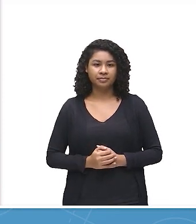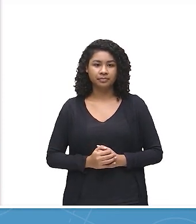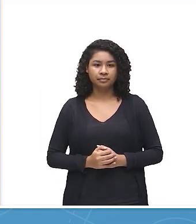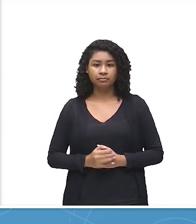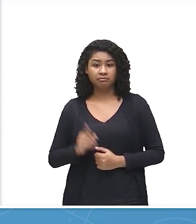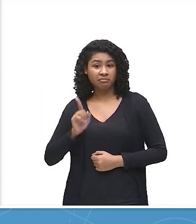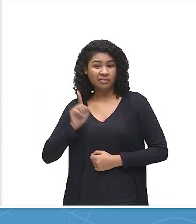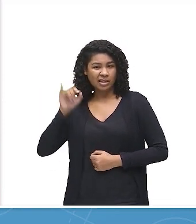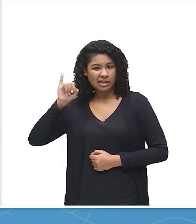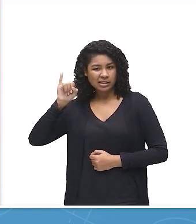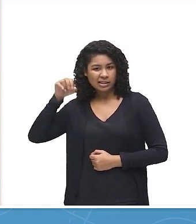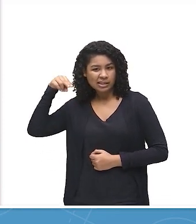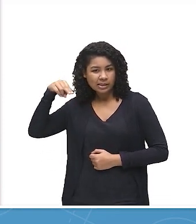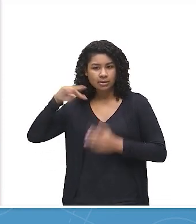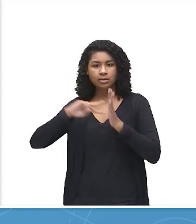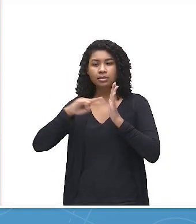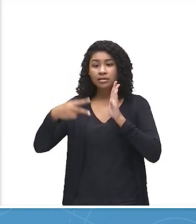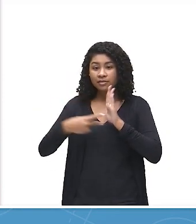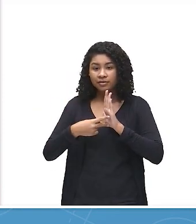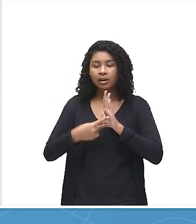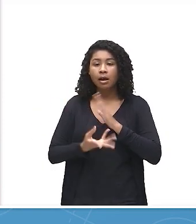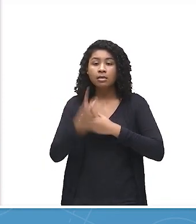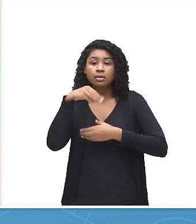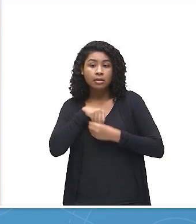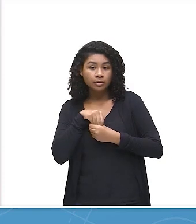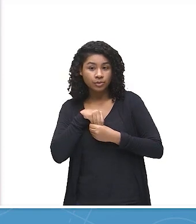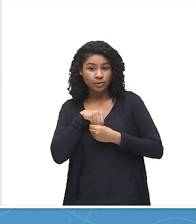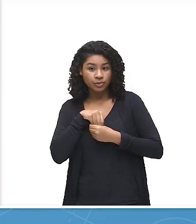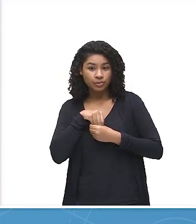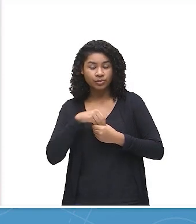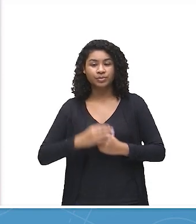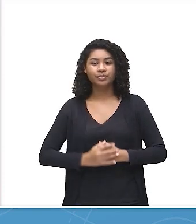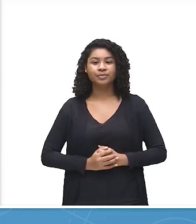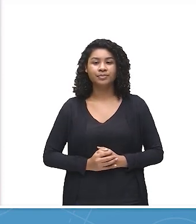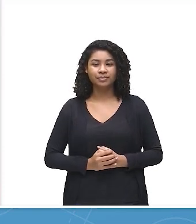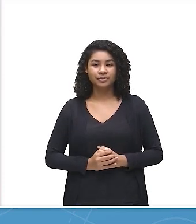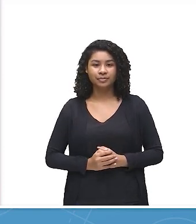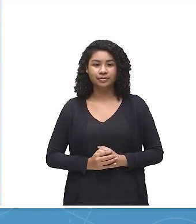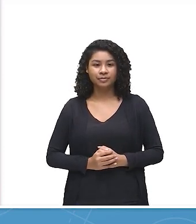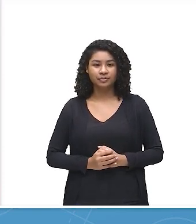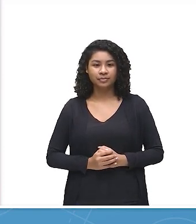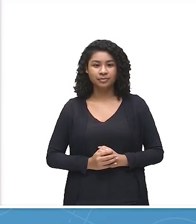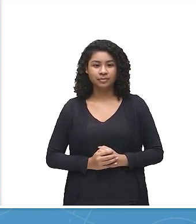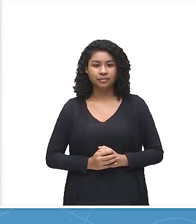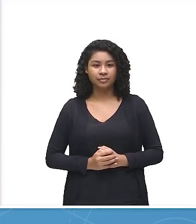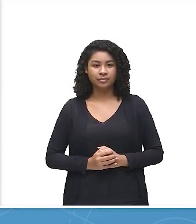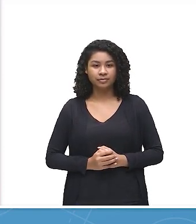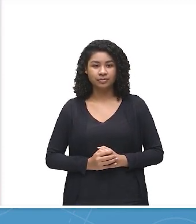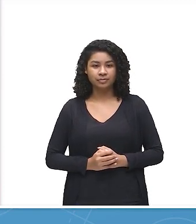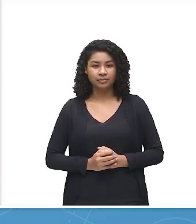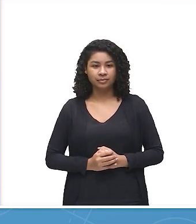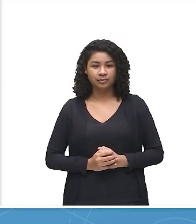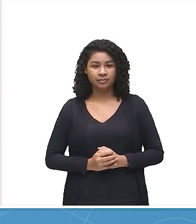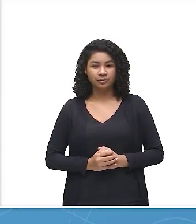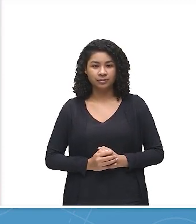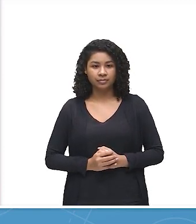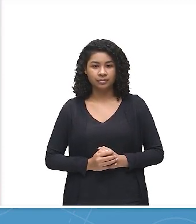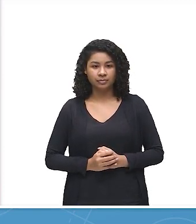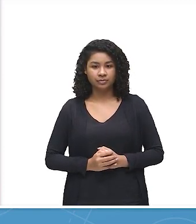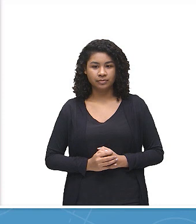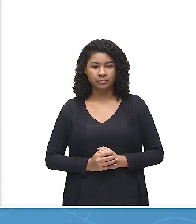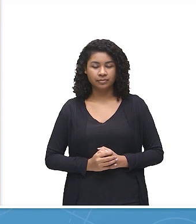cada preposition e a resposta correta. Let's go! Vejam, então, que eu tenho,